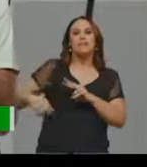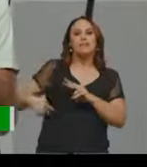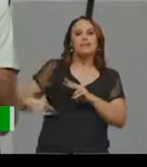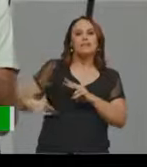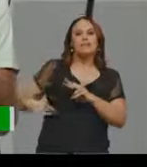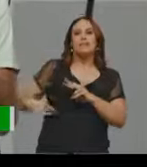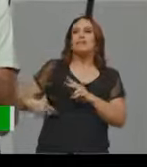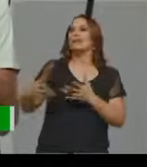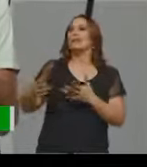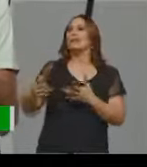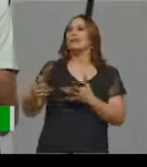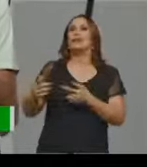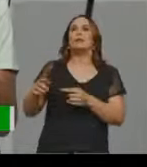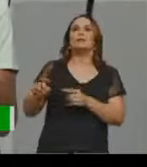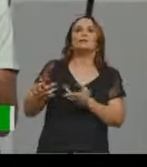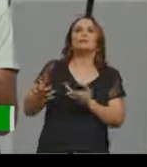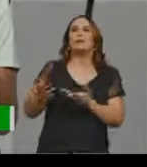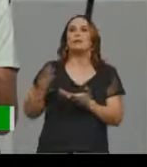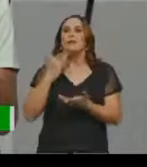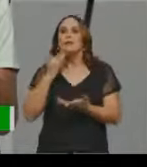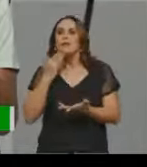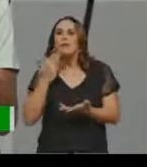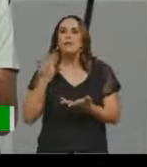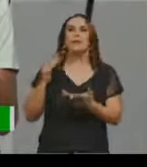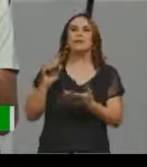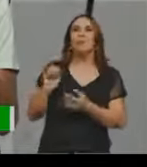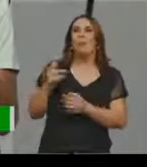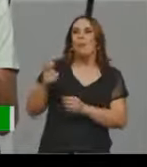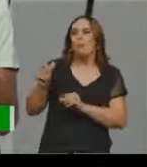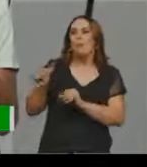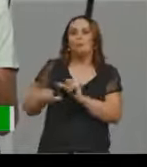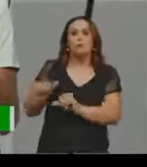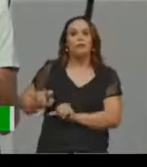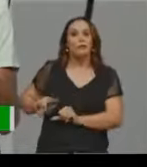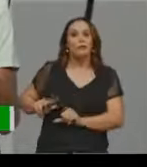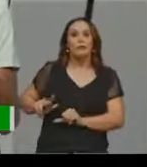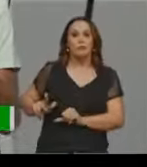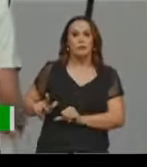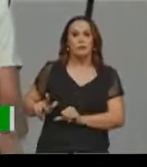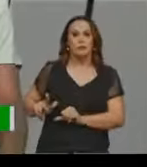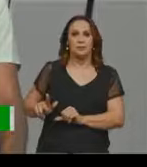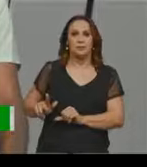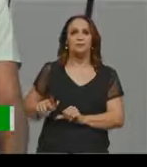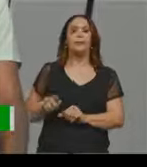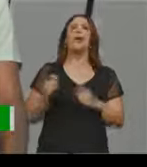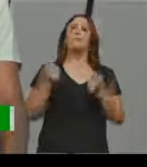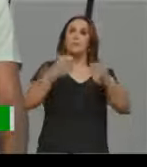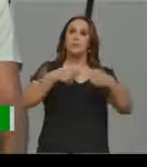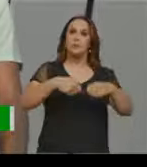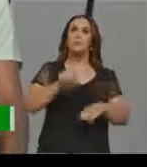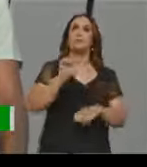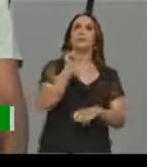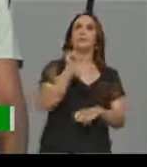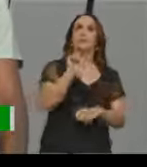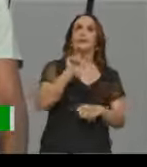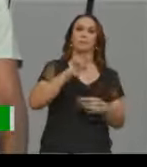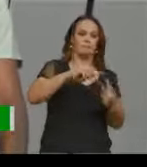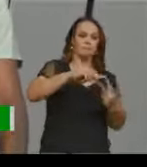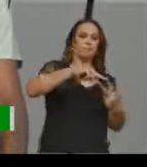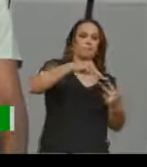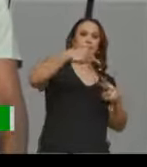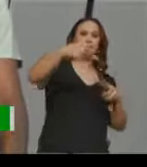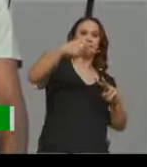funciona ou ele tem algum problema ou alguma mutação. E você pode vir então com um gene da insulina que foi colocado em